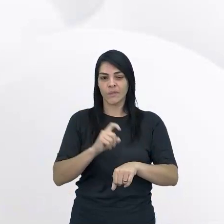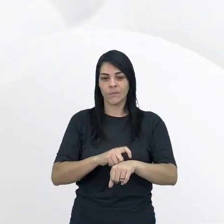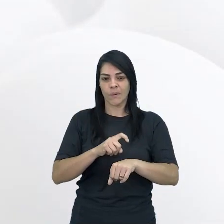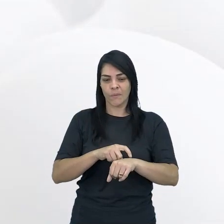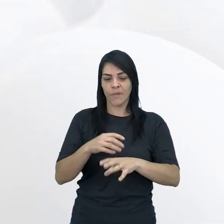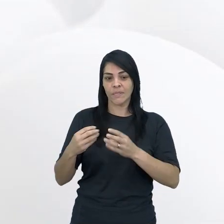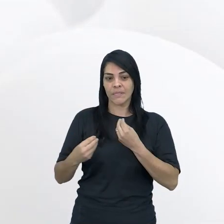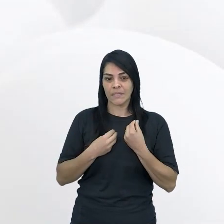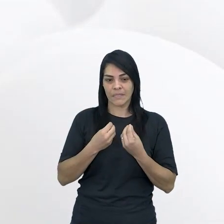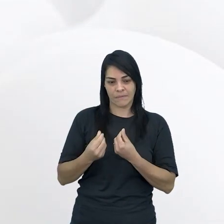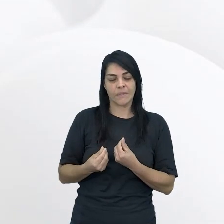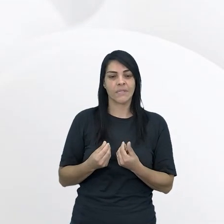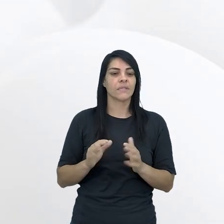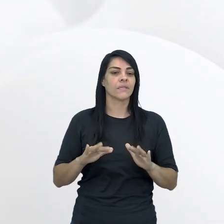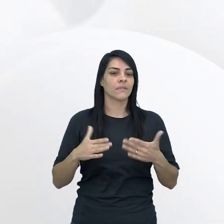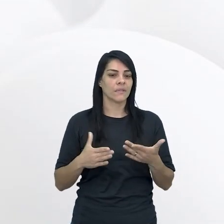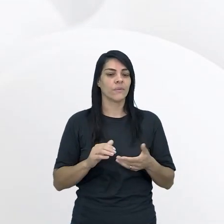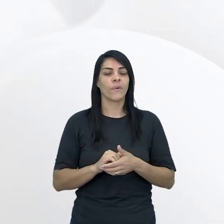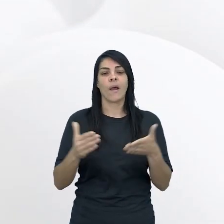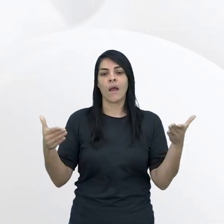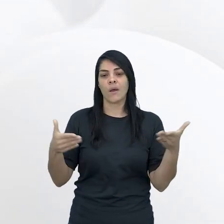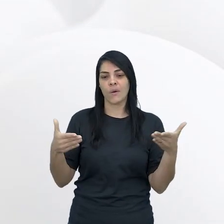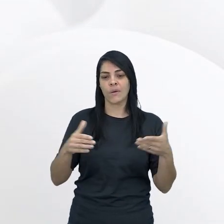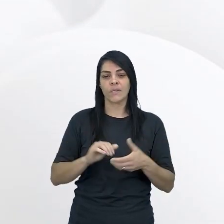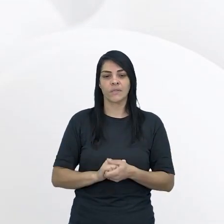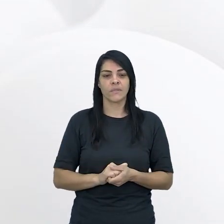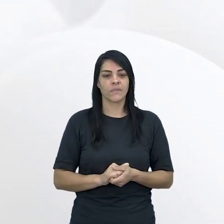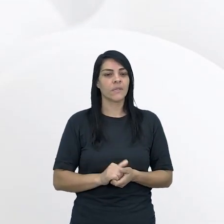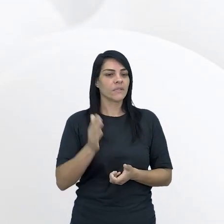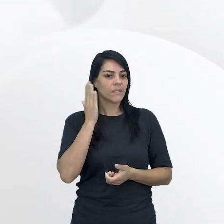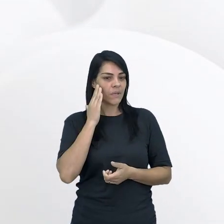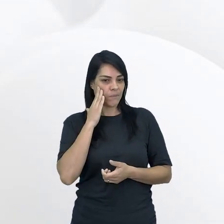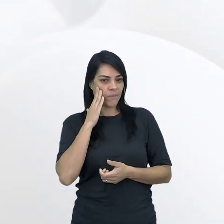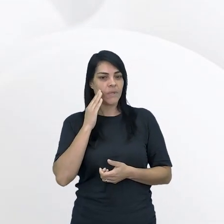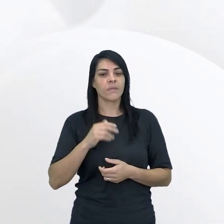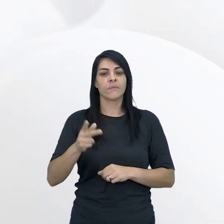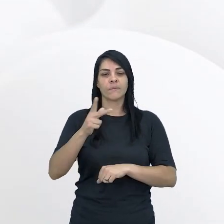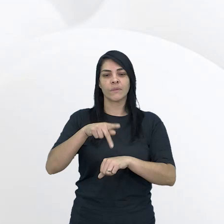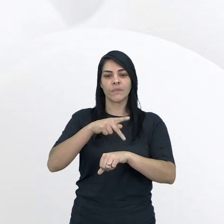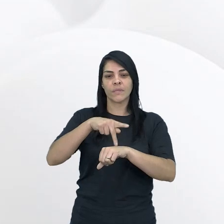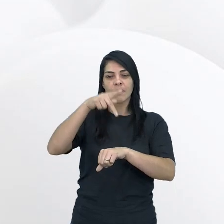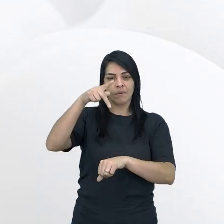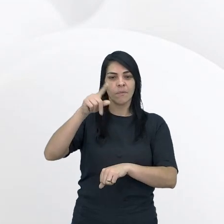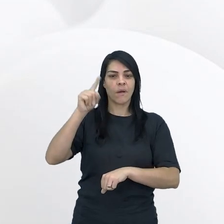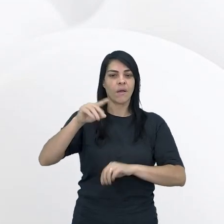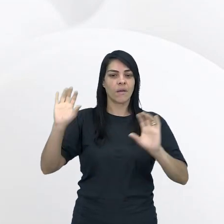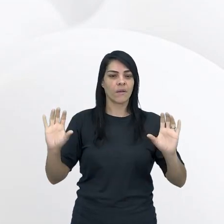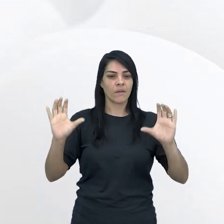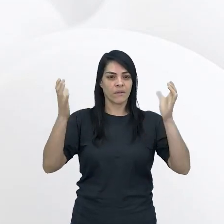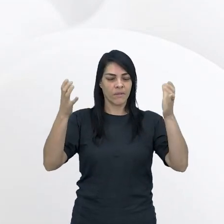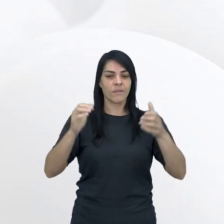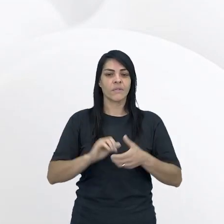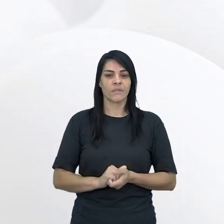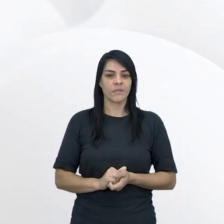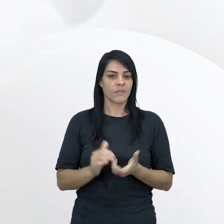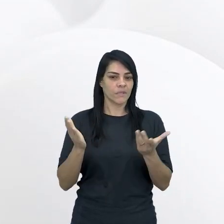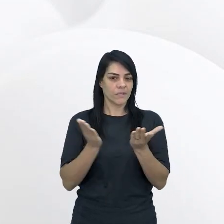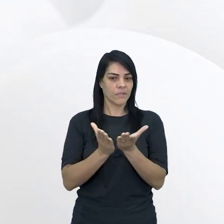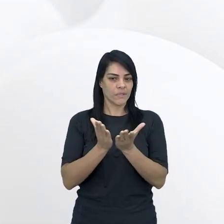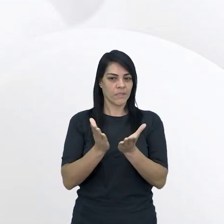sensibilização. Agora, gente, sabemos que a Páscoa é uma festividade cristã celebrada pelo